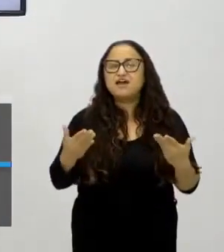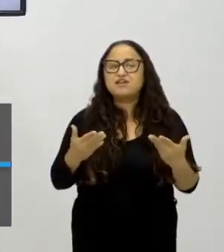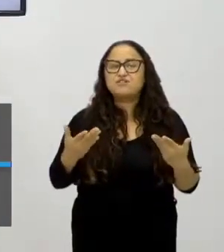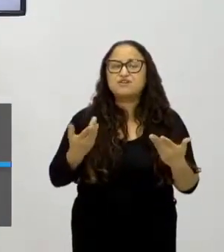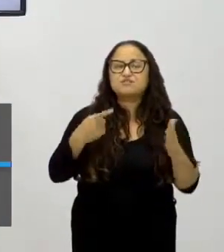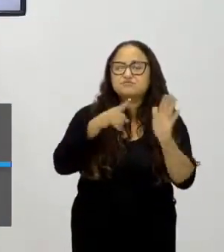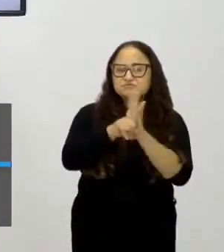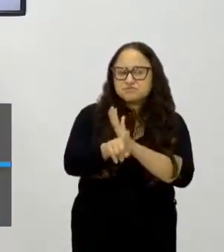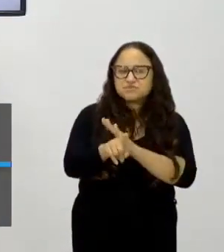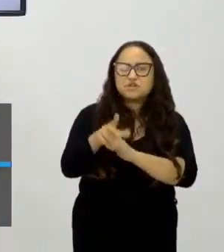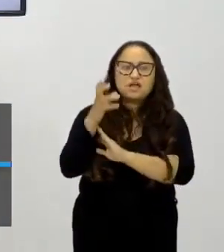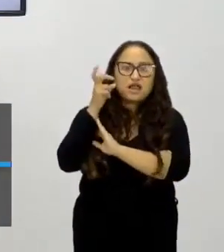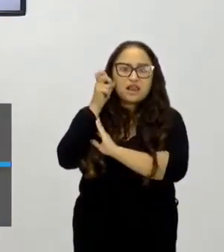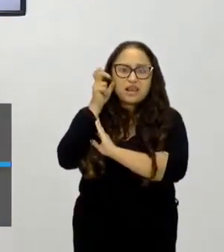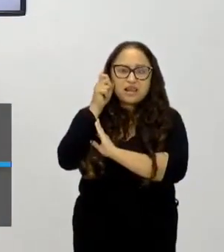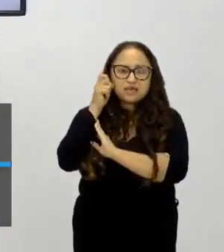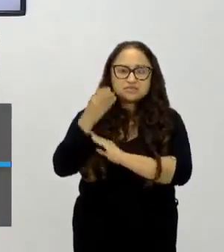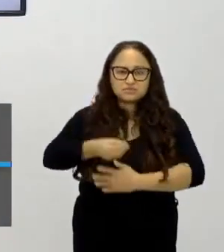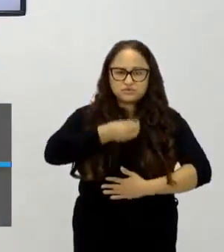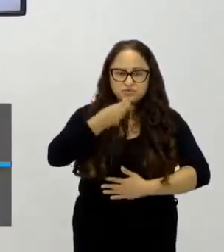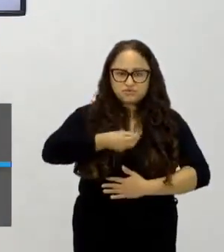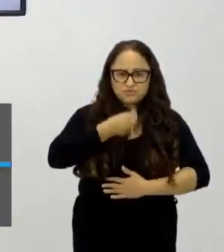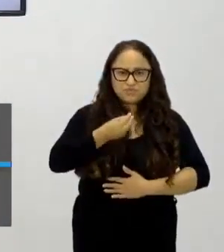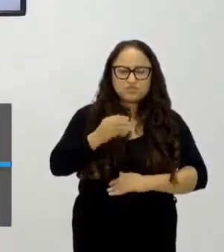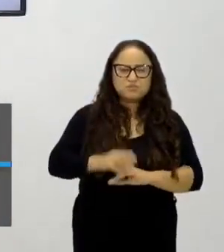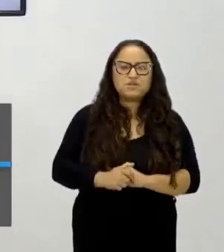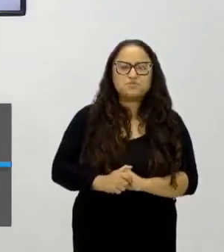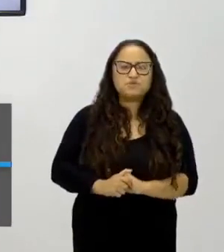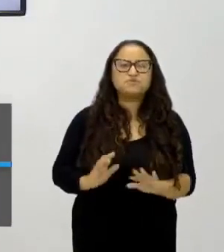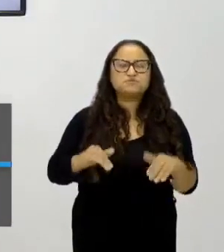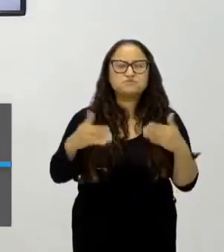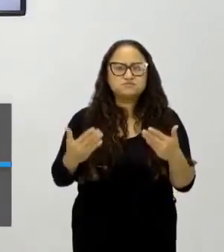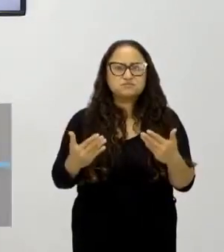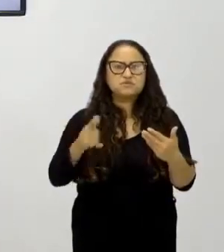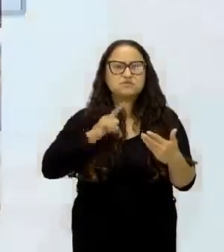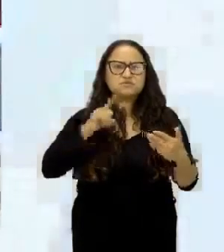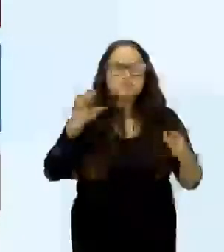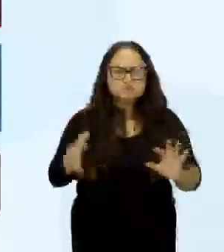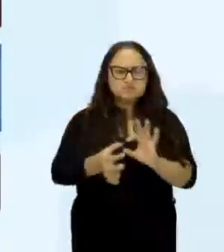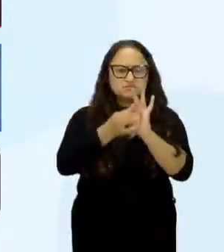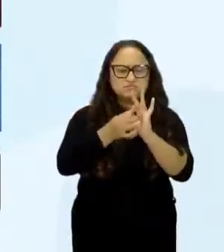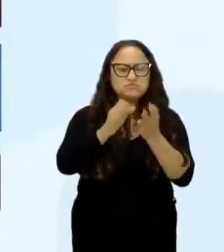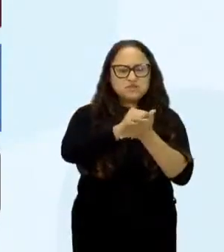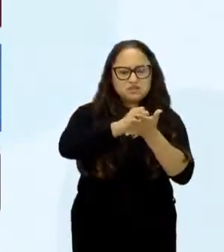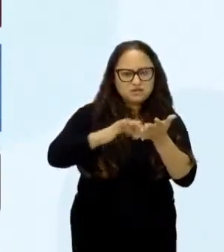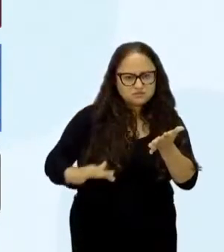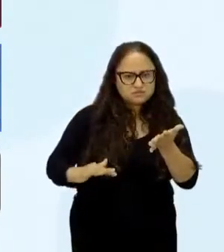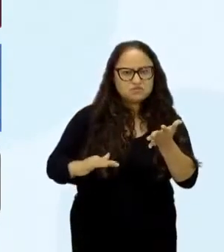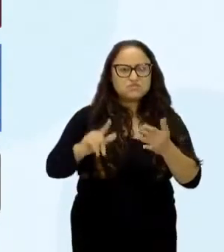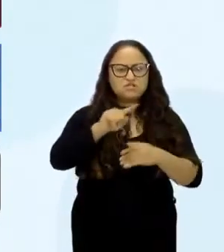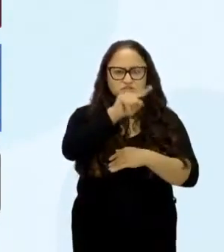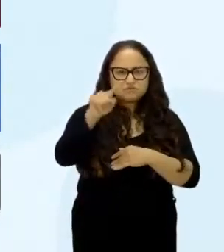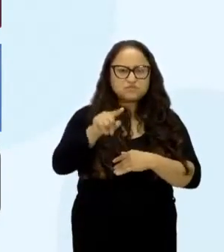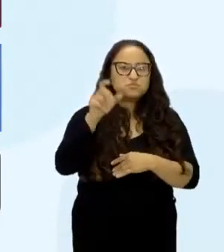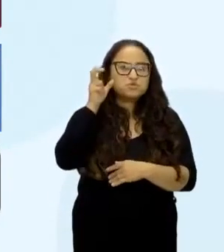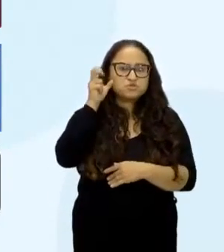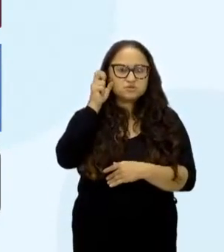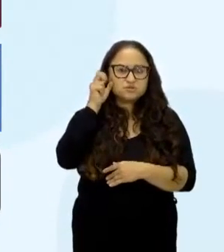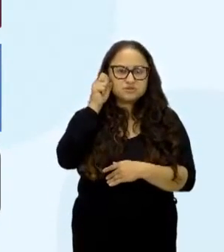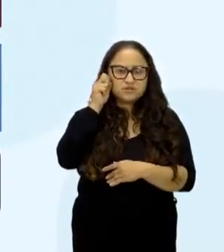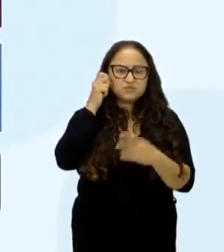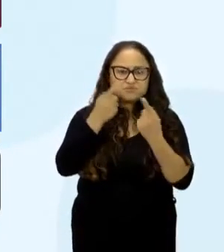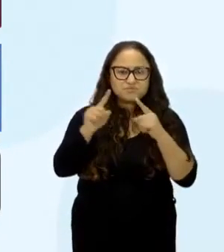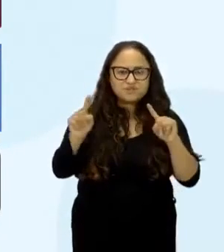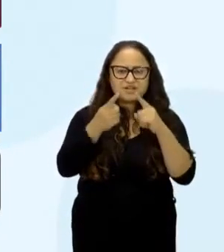for next class and for life, né? Até para ter um pouco aí de enjoyment, é uma atividade que vocês podem ouvir a